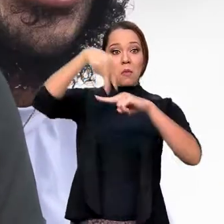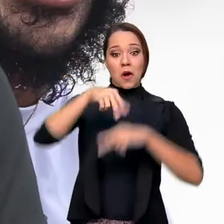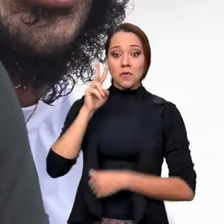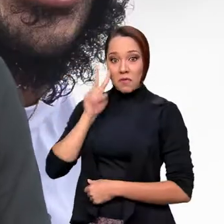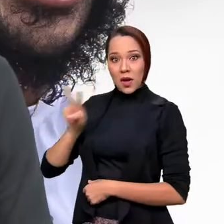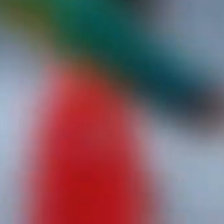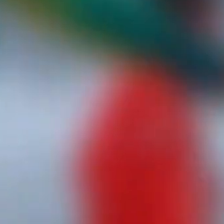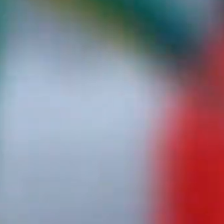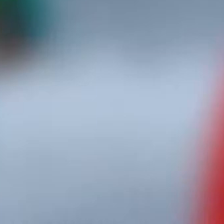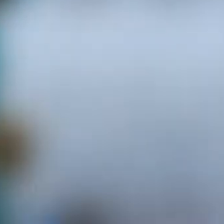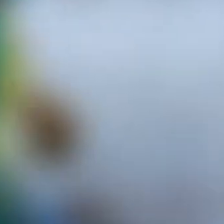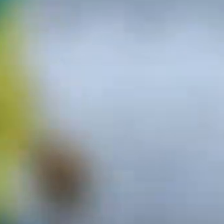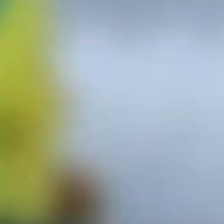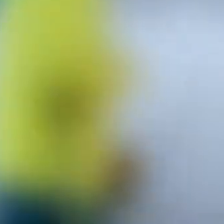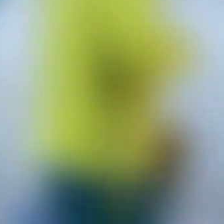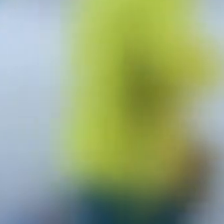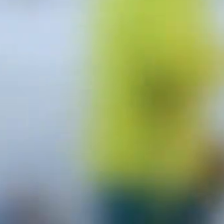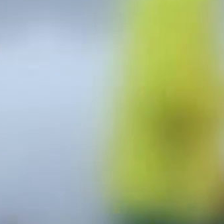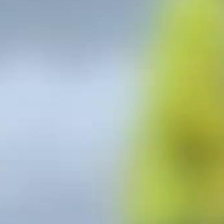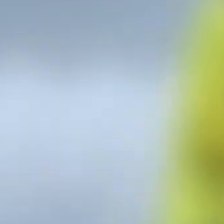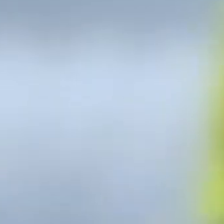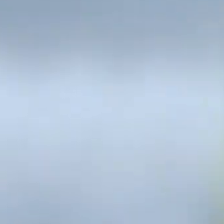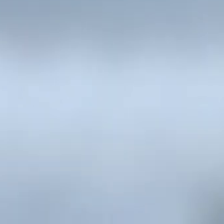no pódio, olha aí.